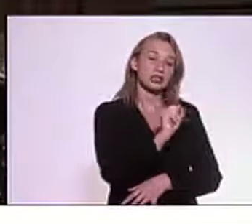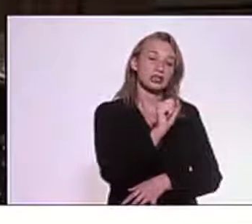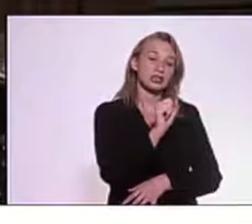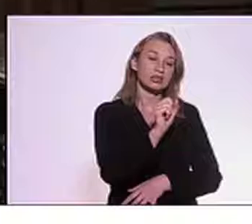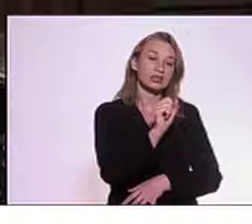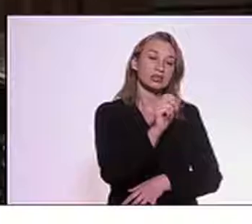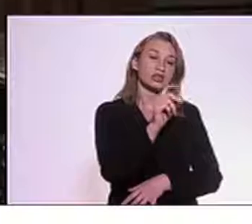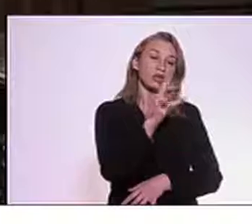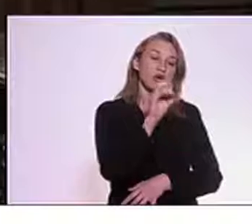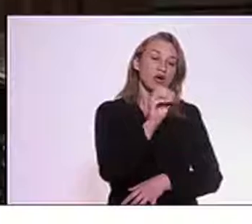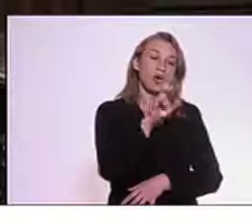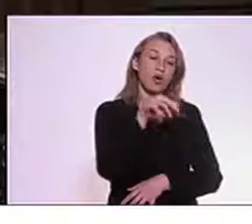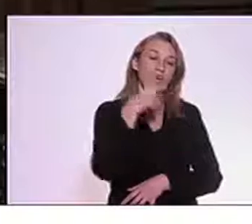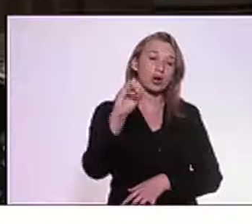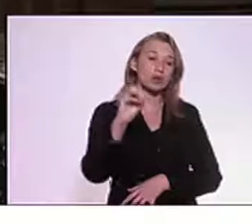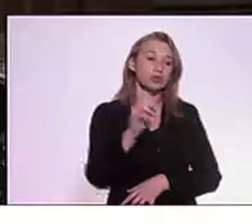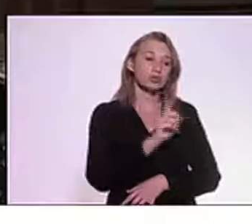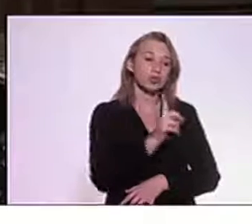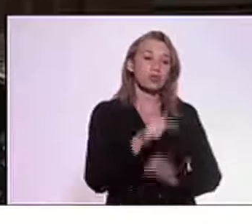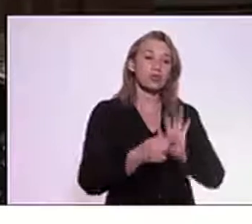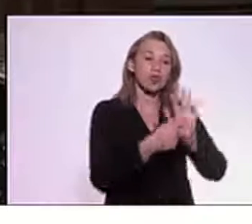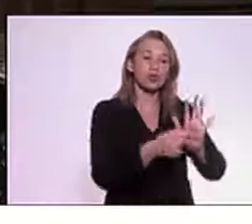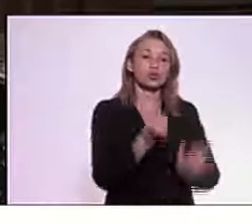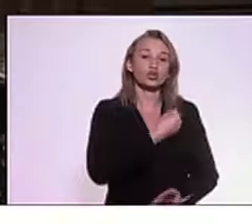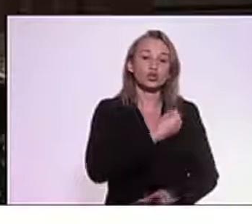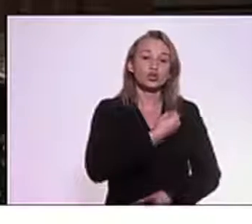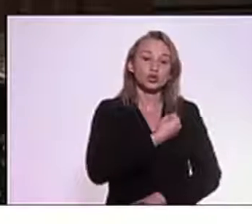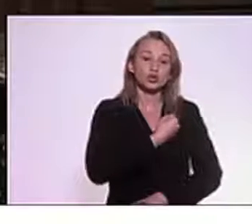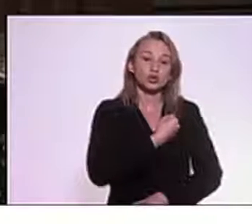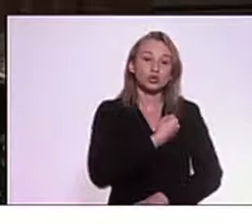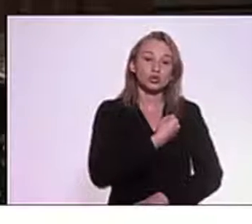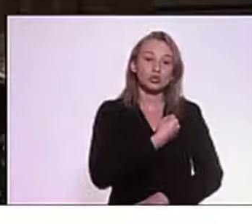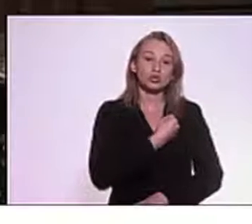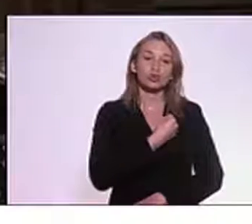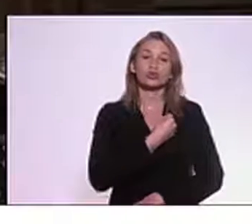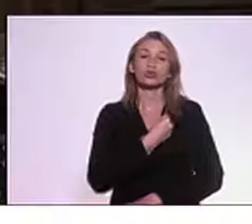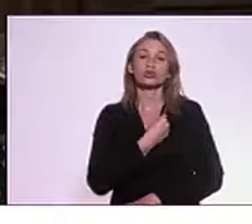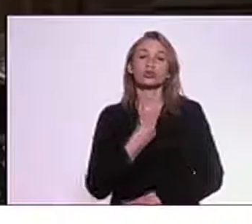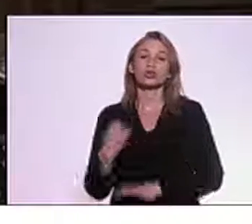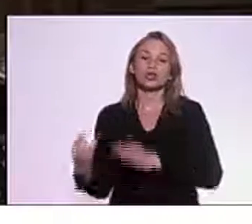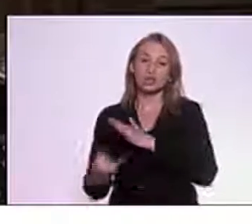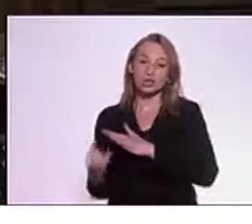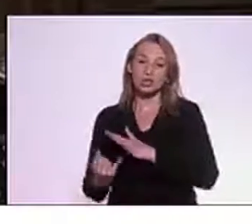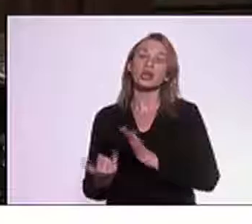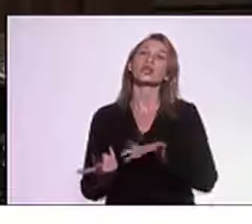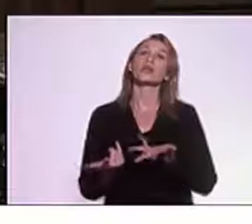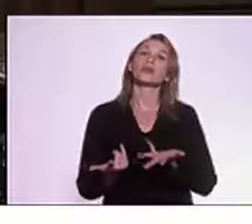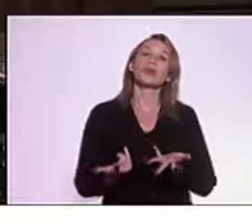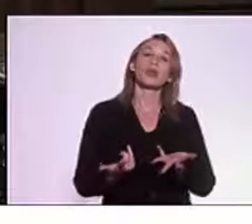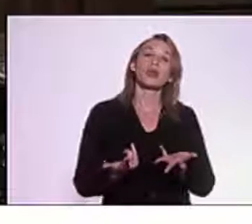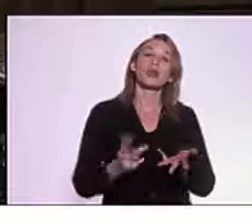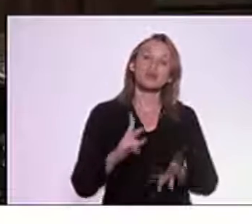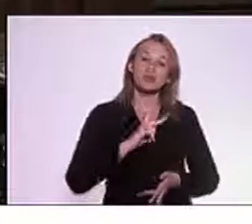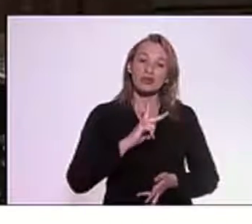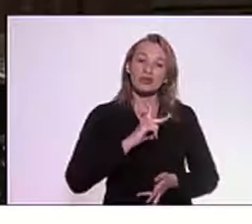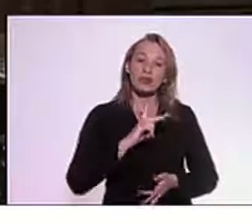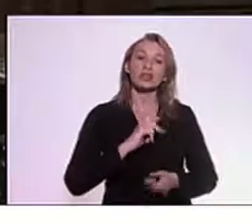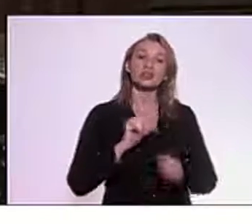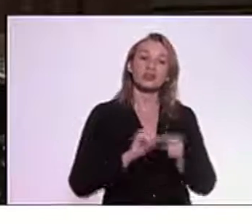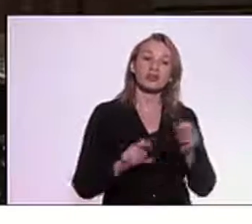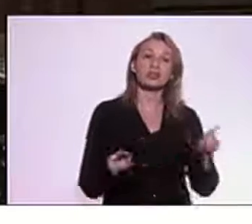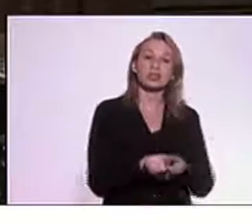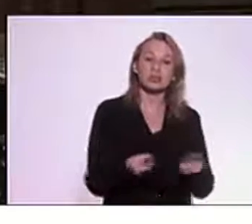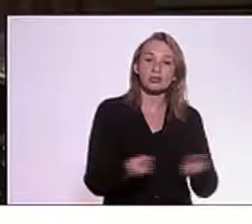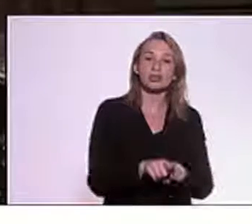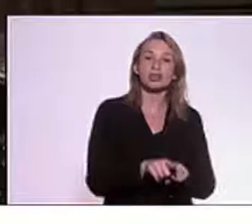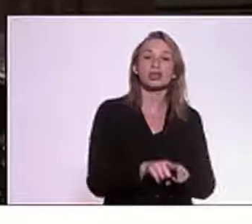dados estatísticos os números das entidades privadas que também fazem transplante